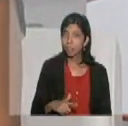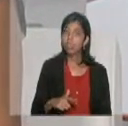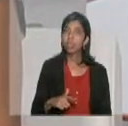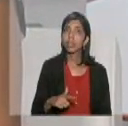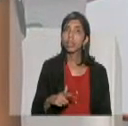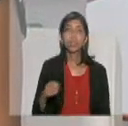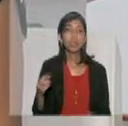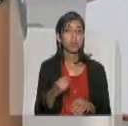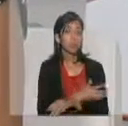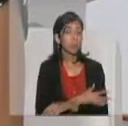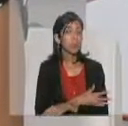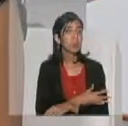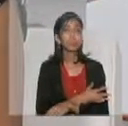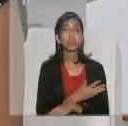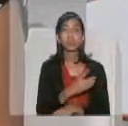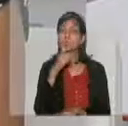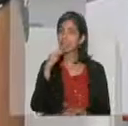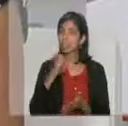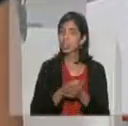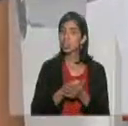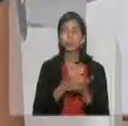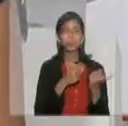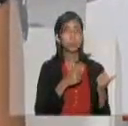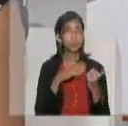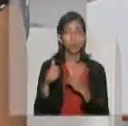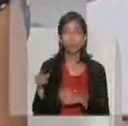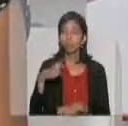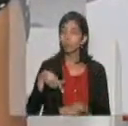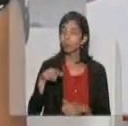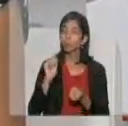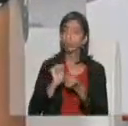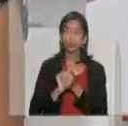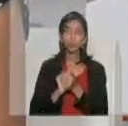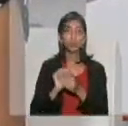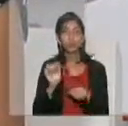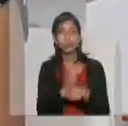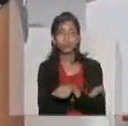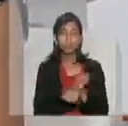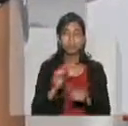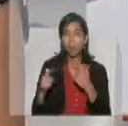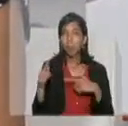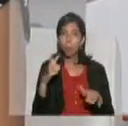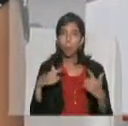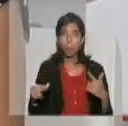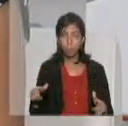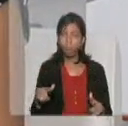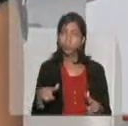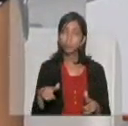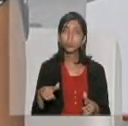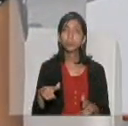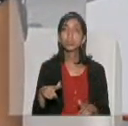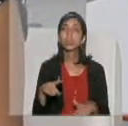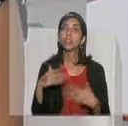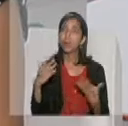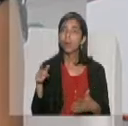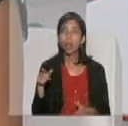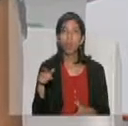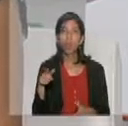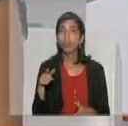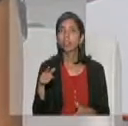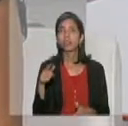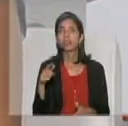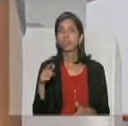também, né? Ela Isso. vai percebendo que se ela não mastigar, ela vai fazer o reflexo, né? Isso. Por que é importante limpar a boca do bebê depois da refeição? Porque